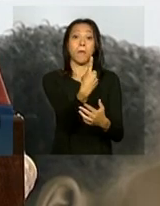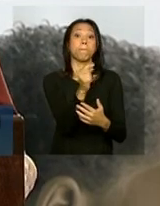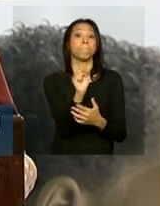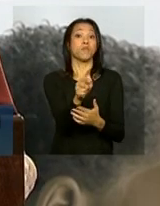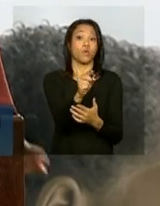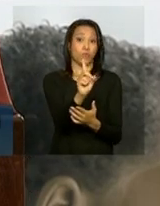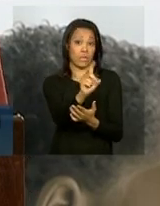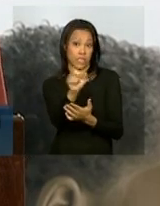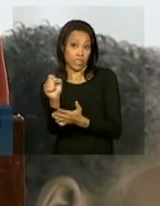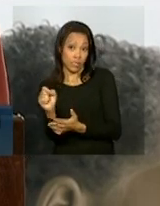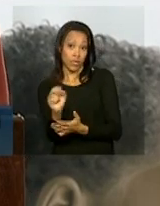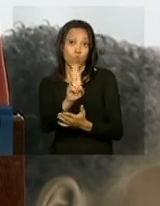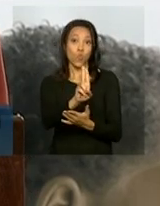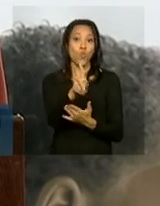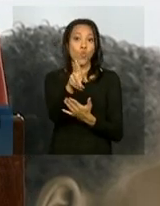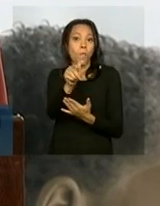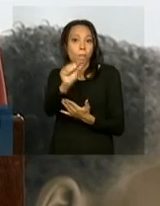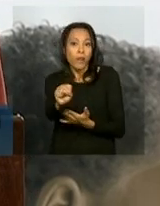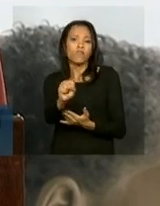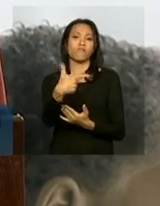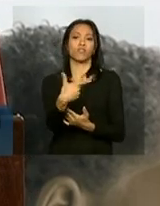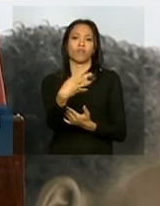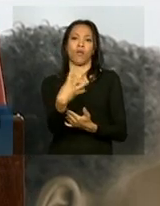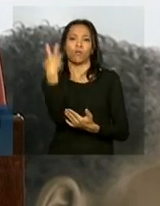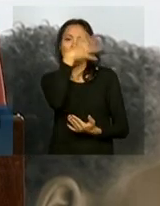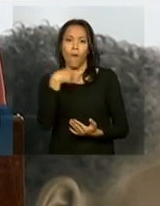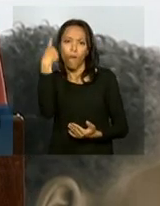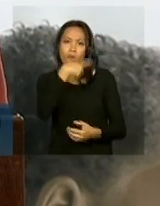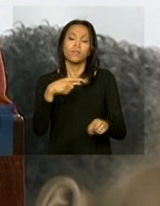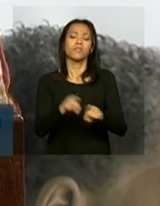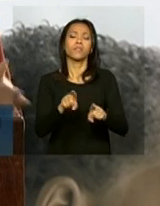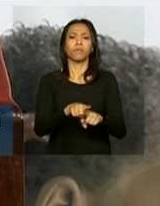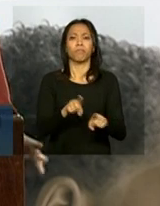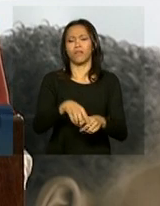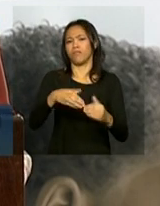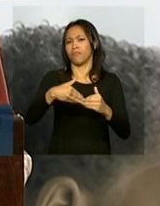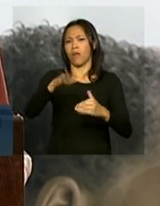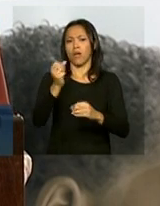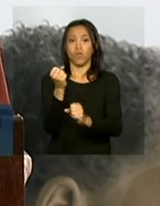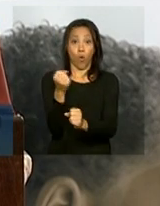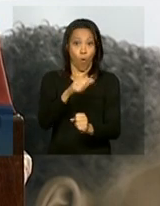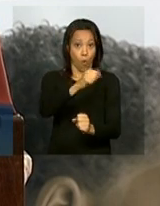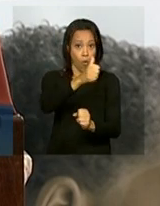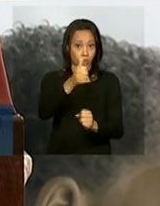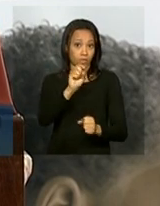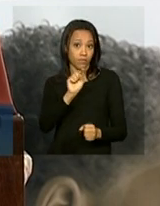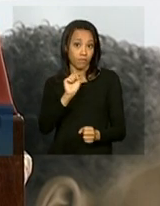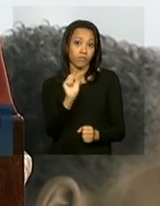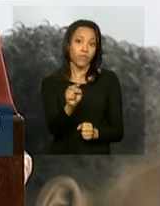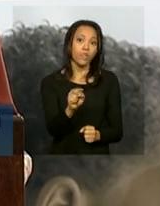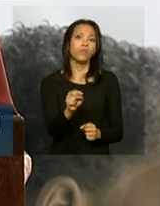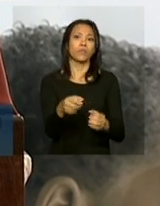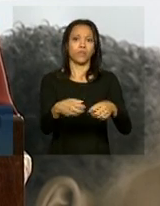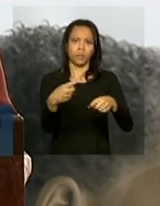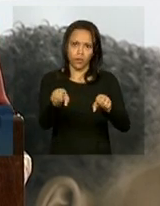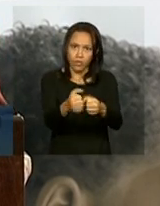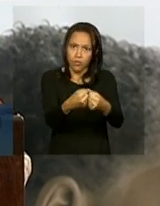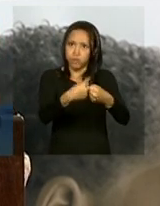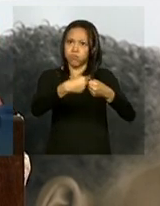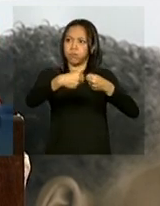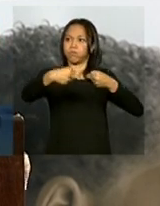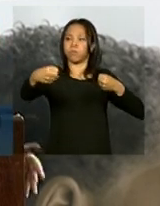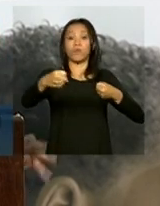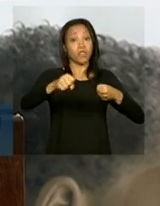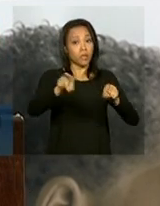24 horas e 10.600 postos de saúde, além dos 11 mil que estão sendo ampliados e